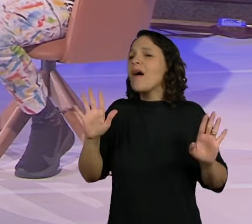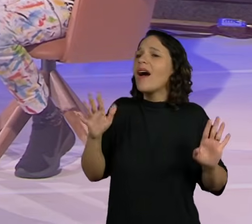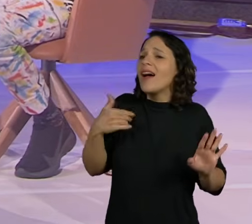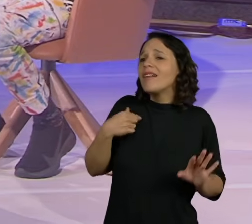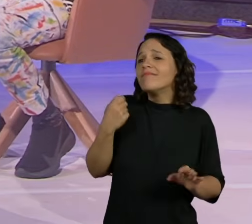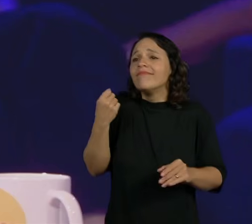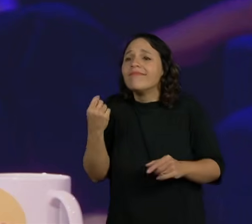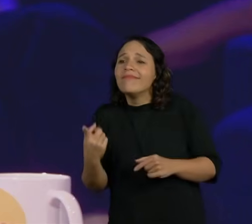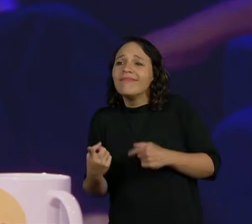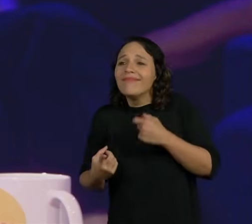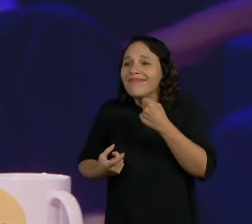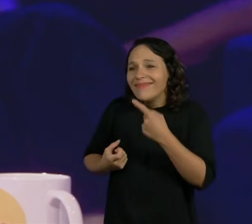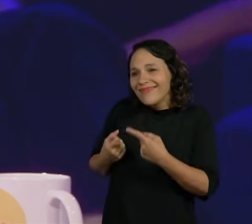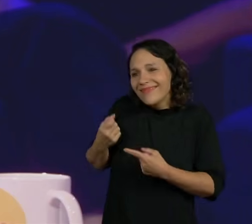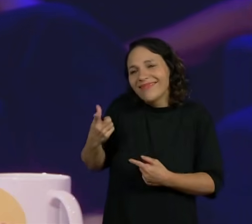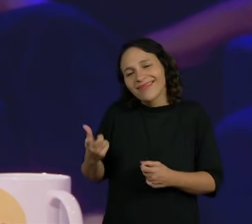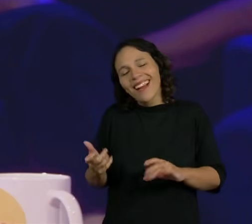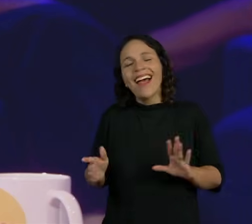negócio...